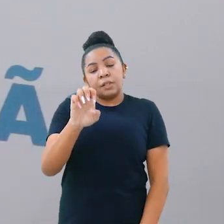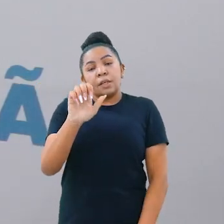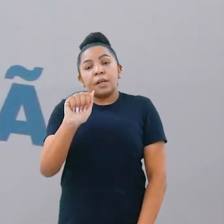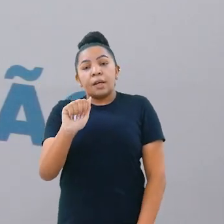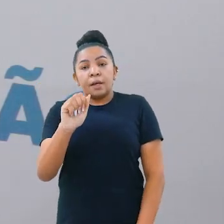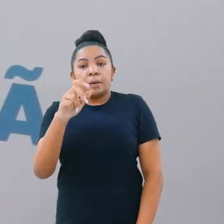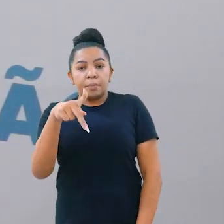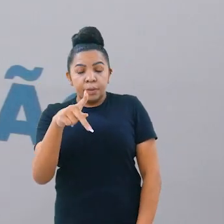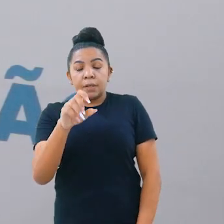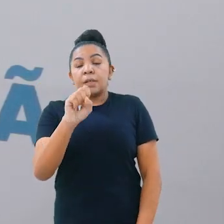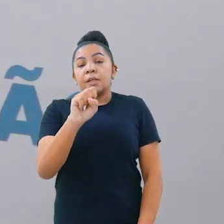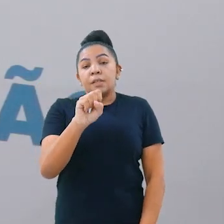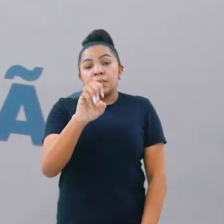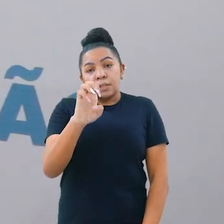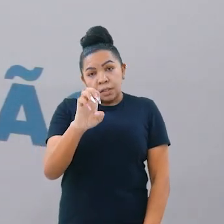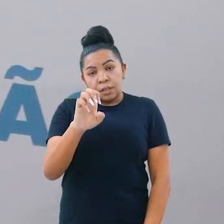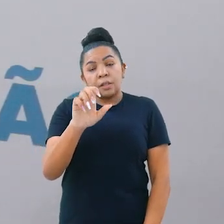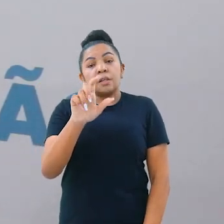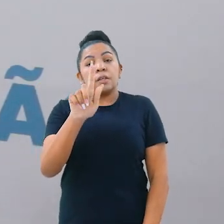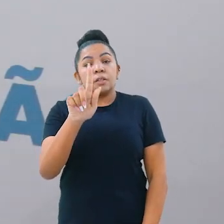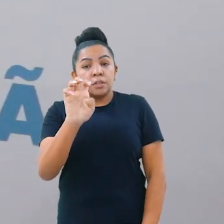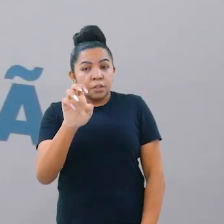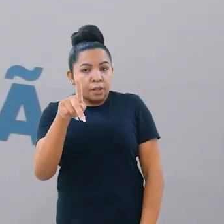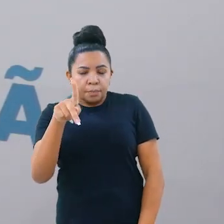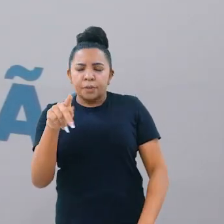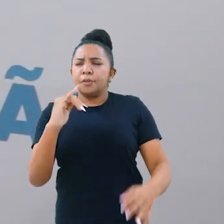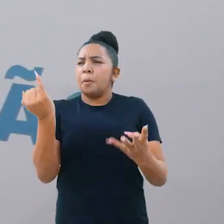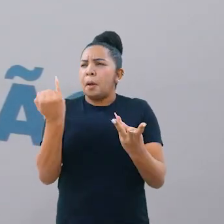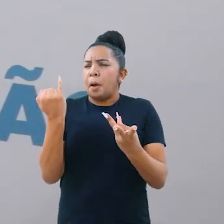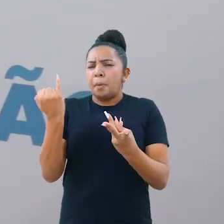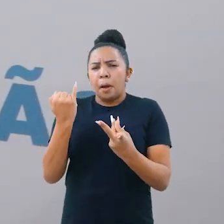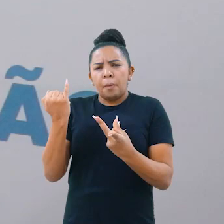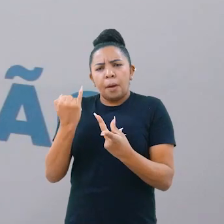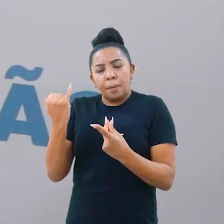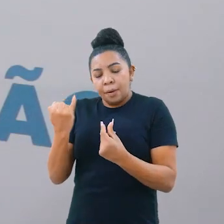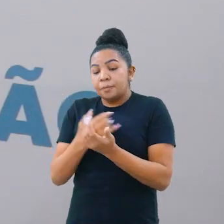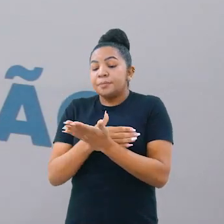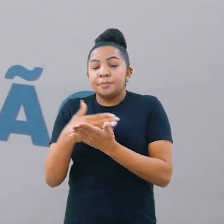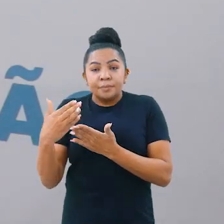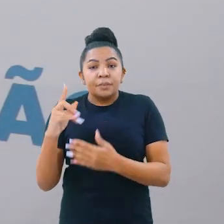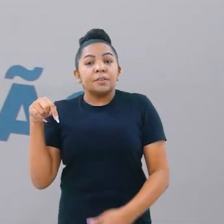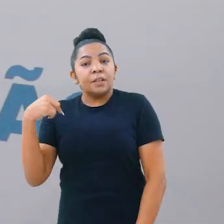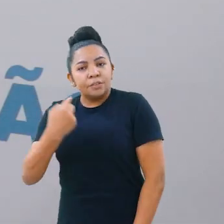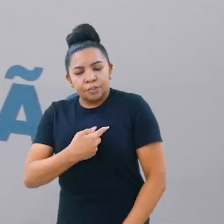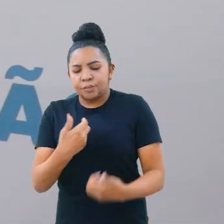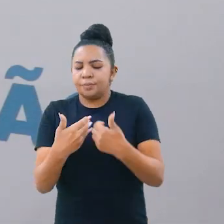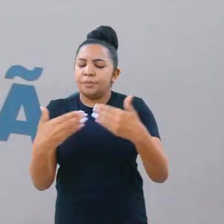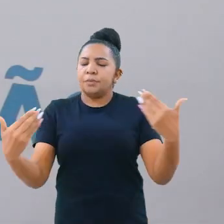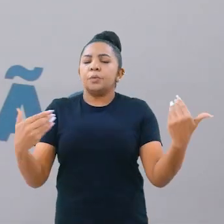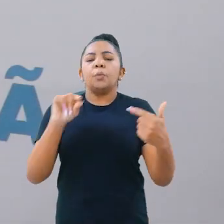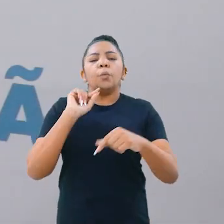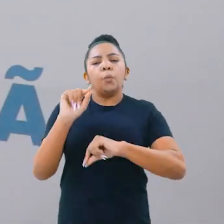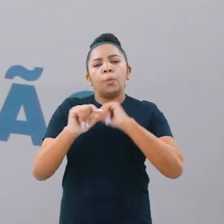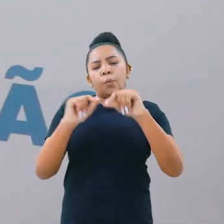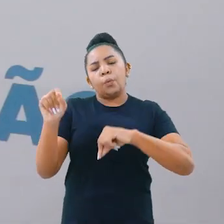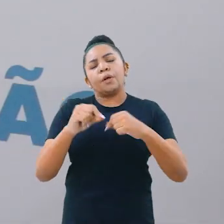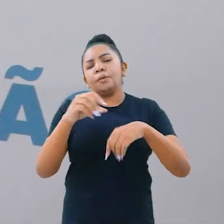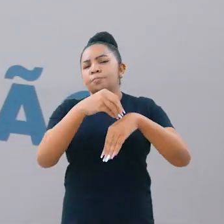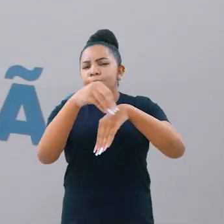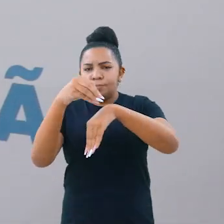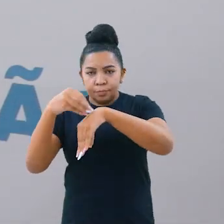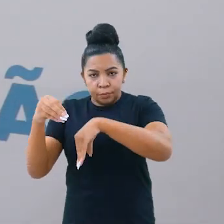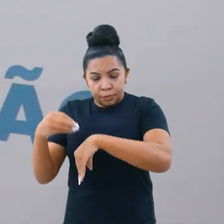SEAT e a SEGEP. Nós estamos recebendo todas essas informações e a partir de então a gente inicia o processo